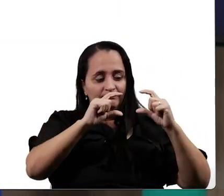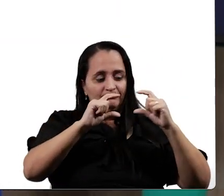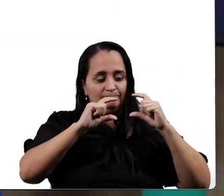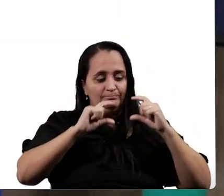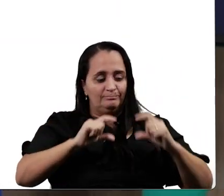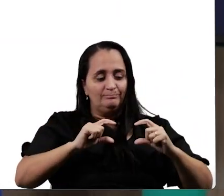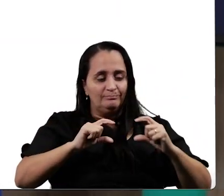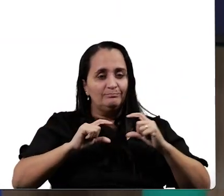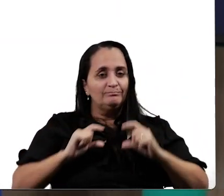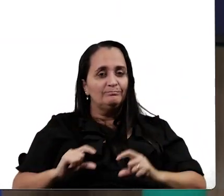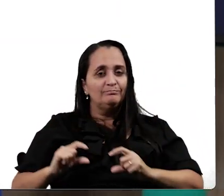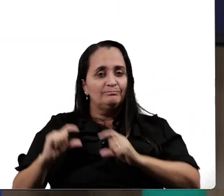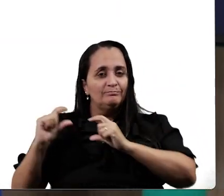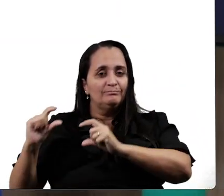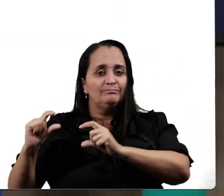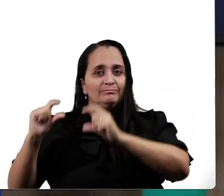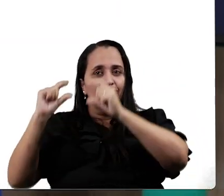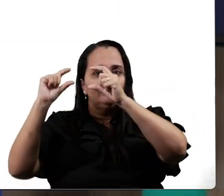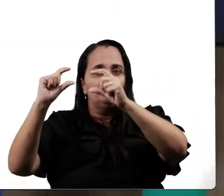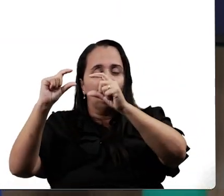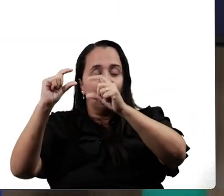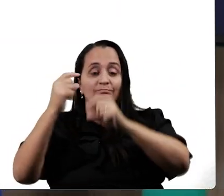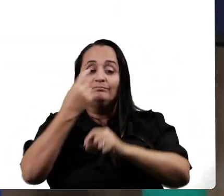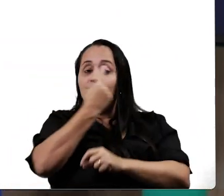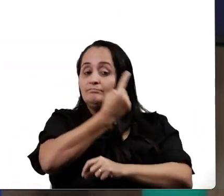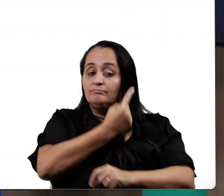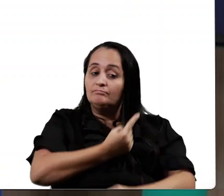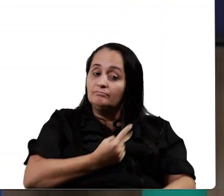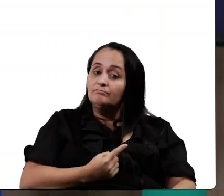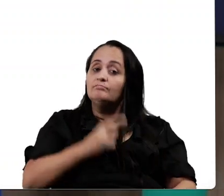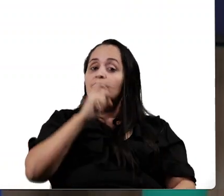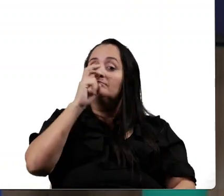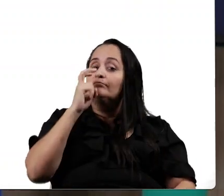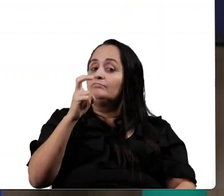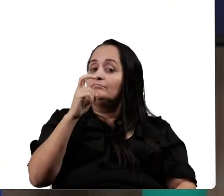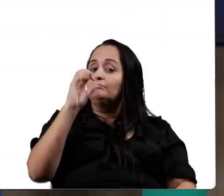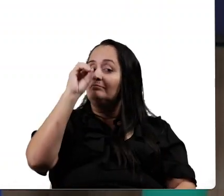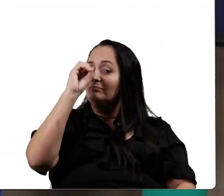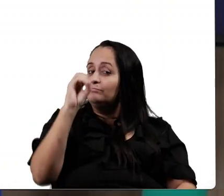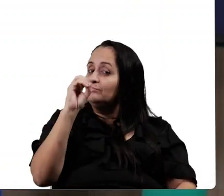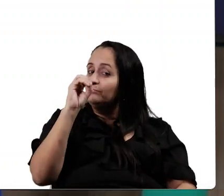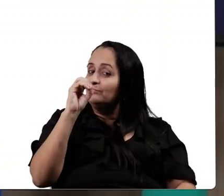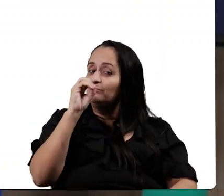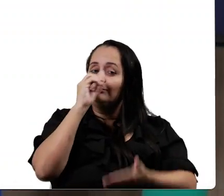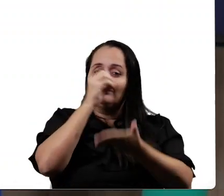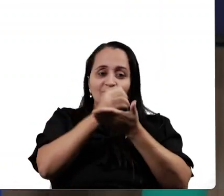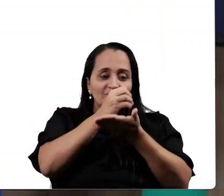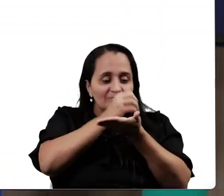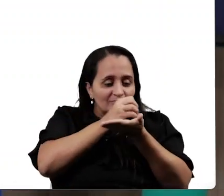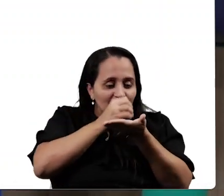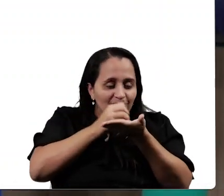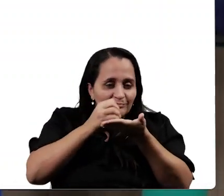ó 6 x 5 = a 30